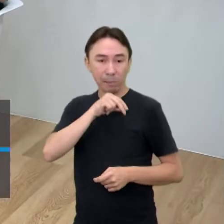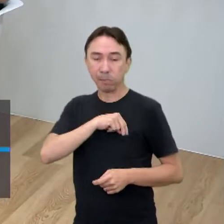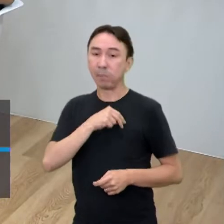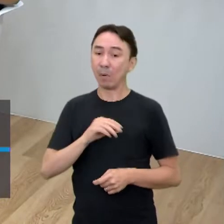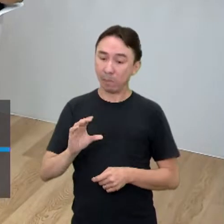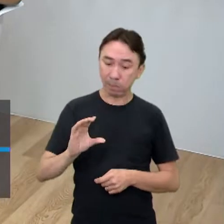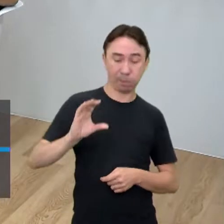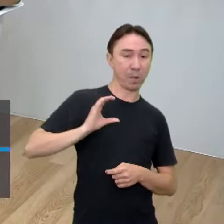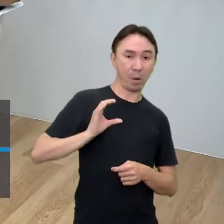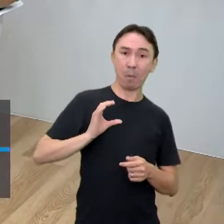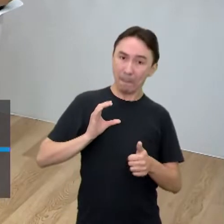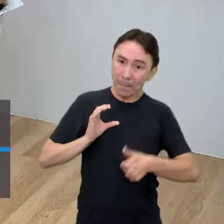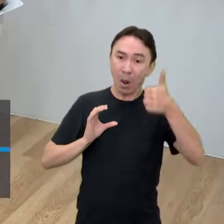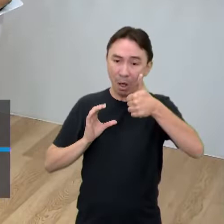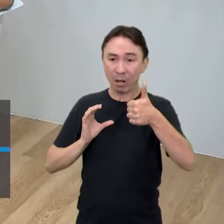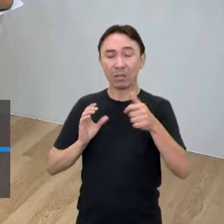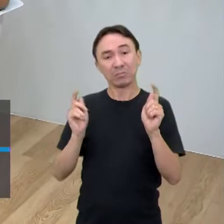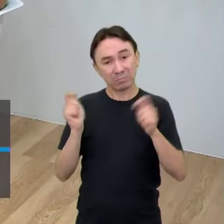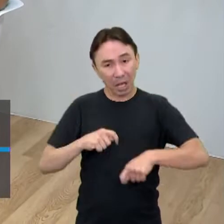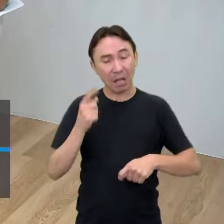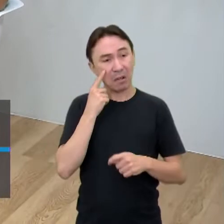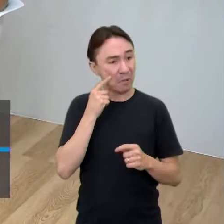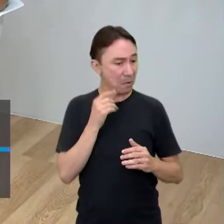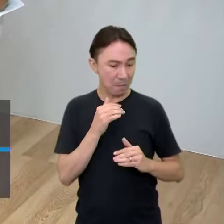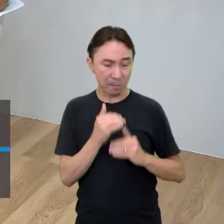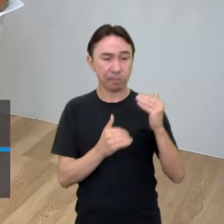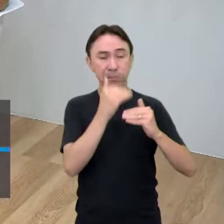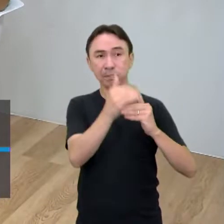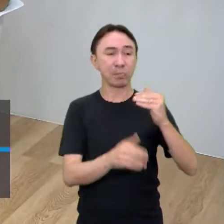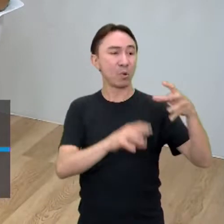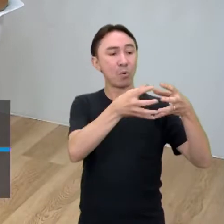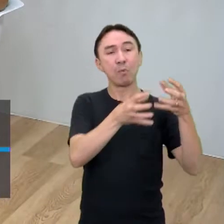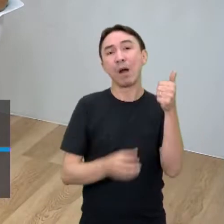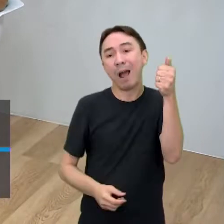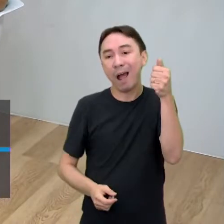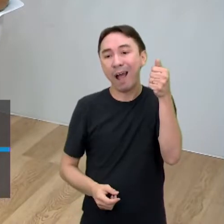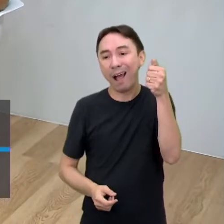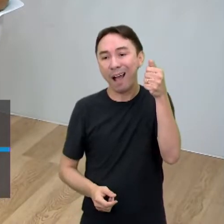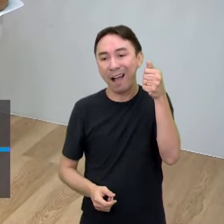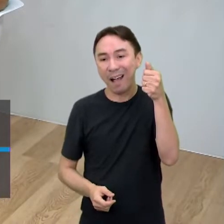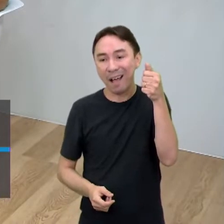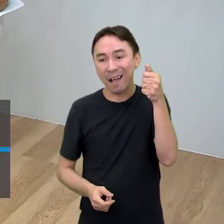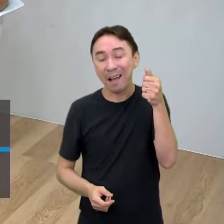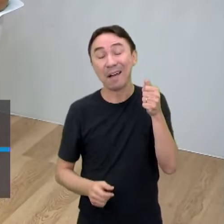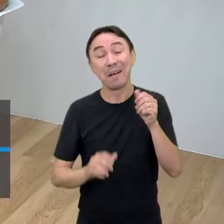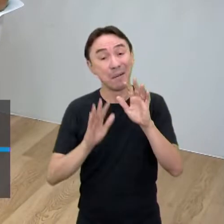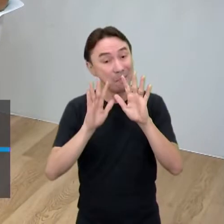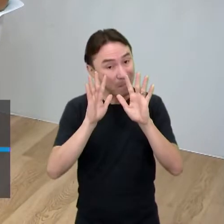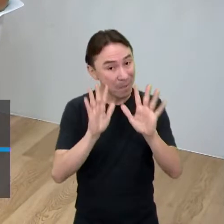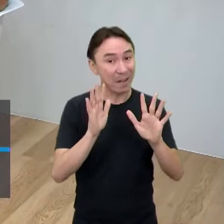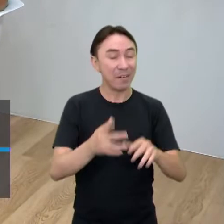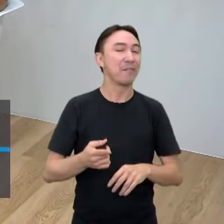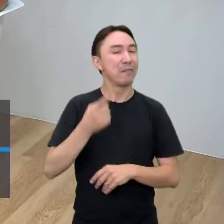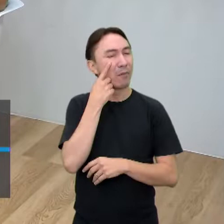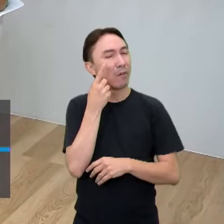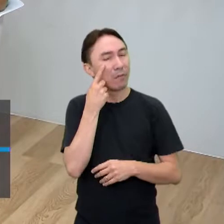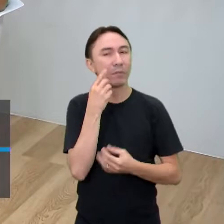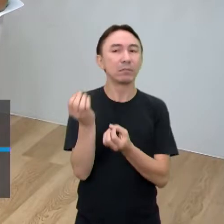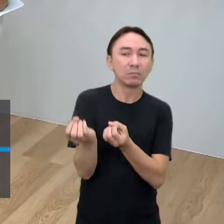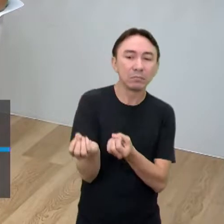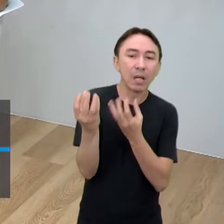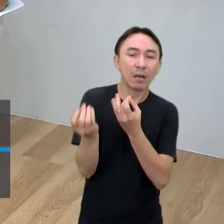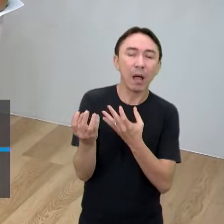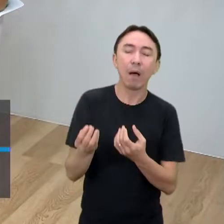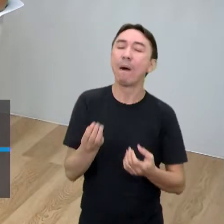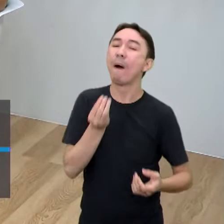consigo sair da classe que eu tô e chegar na classe A, né? Só que se a gente for ver dados e a gente for ver em questão de possibilidades, por exemplo,